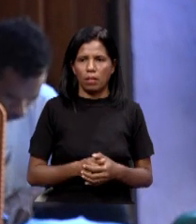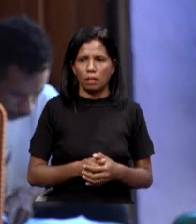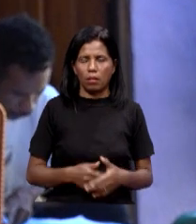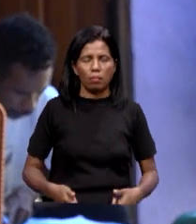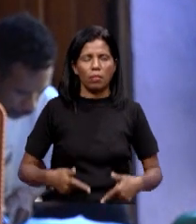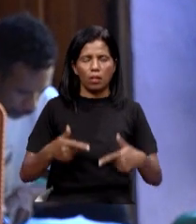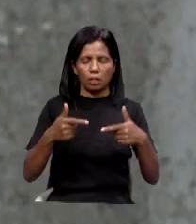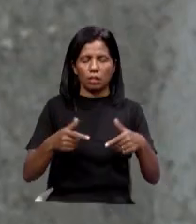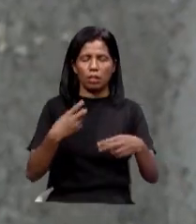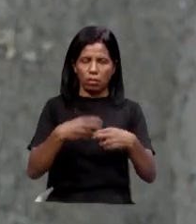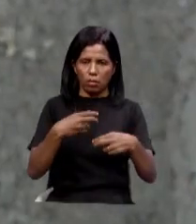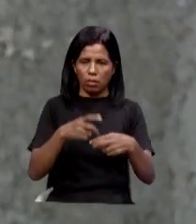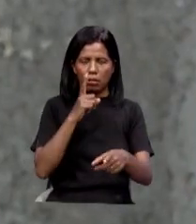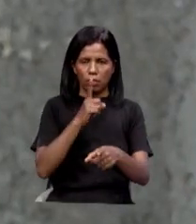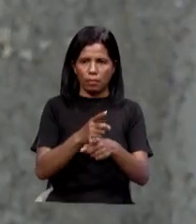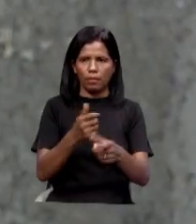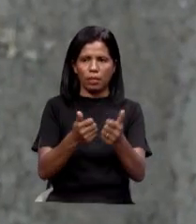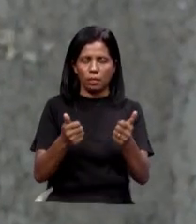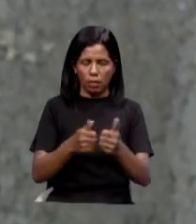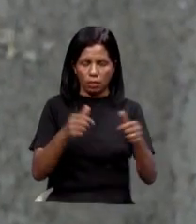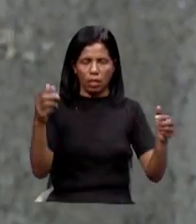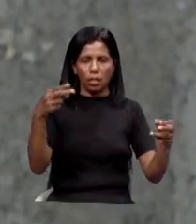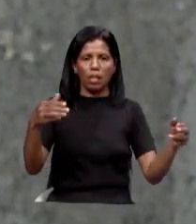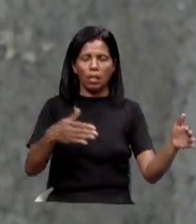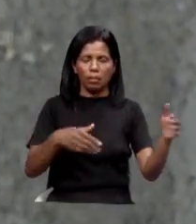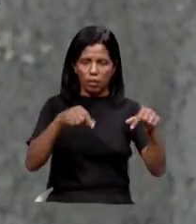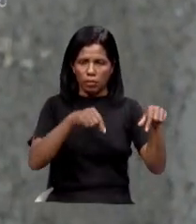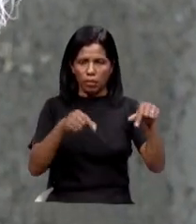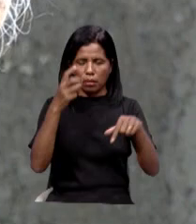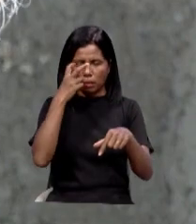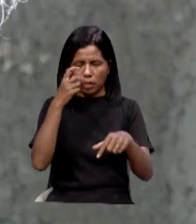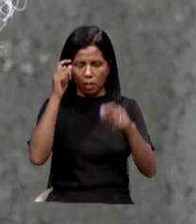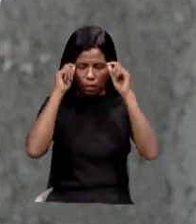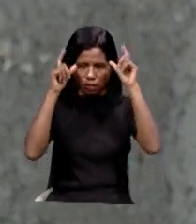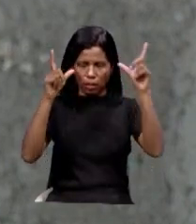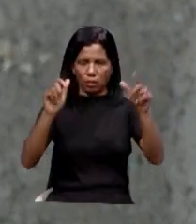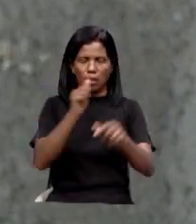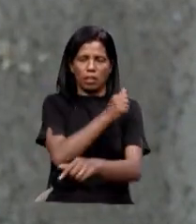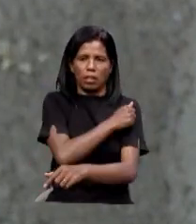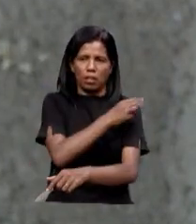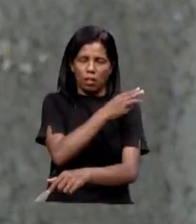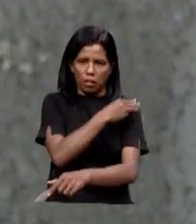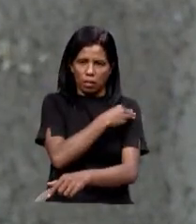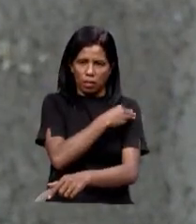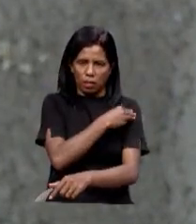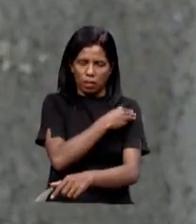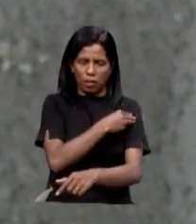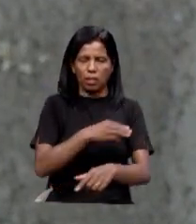Belone. Associação Halibur Deficiência Matan Timor-Leste, AHDMTL, nia